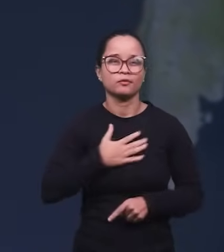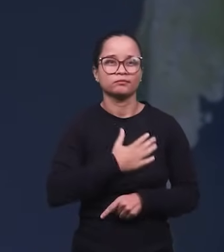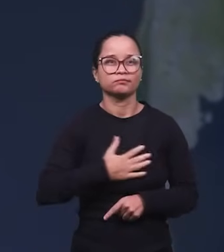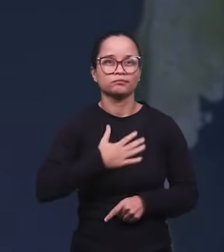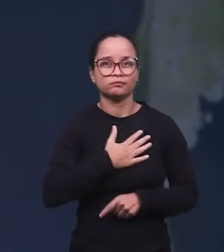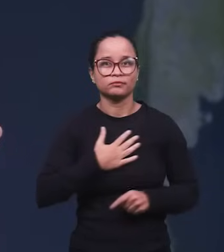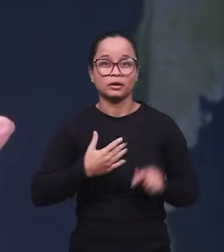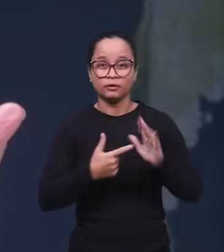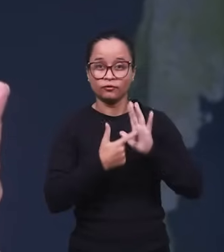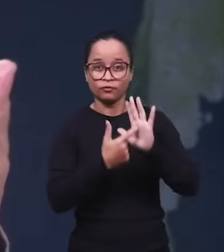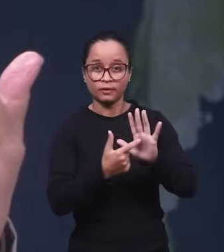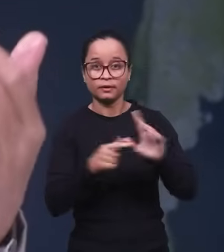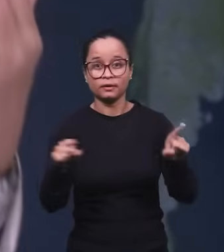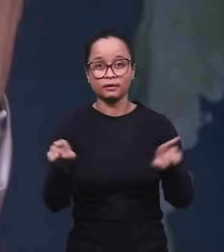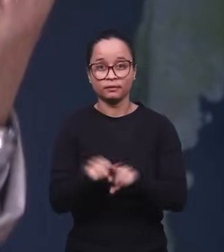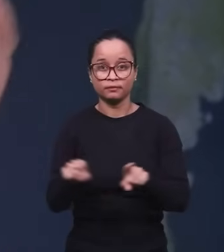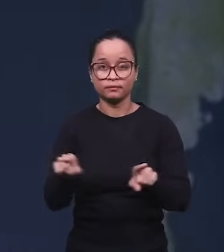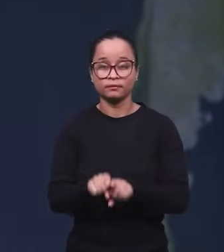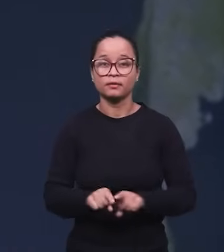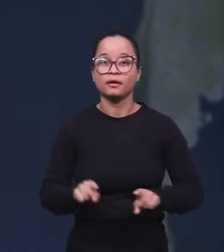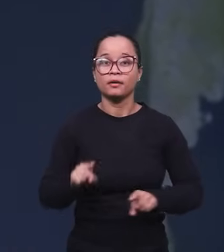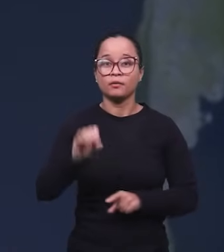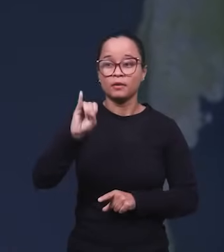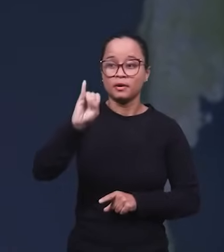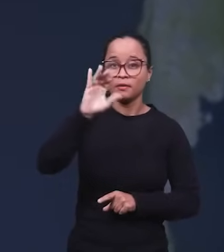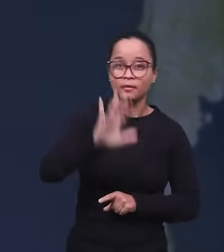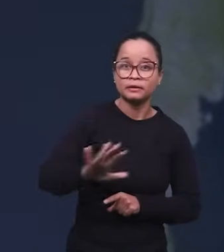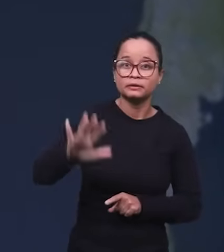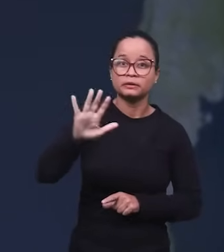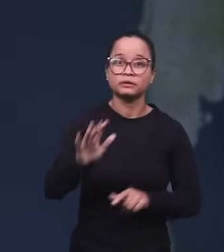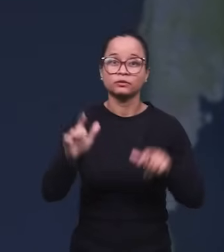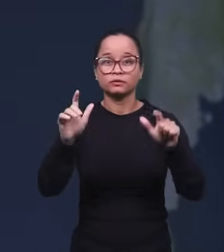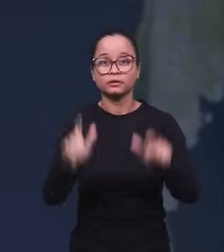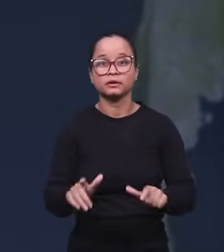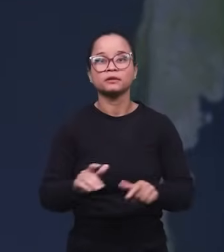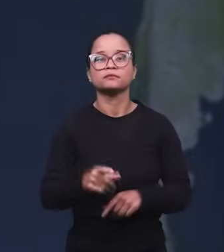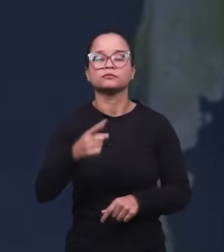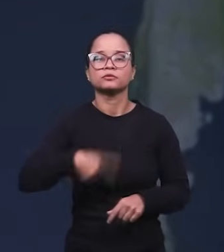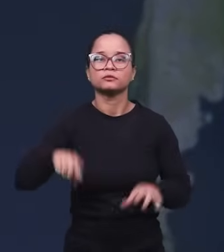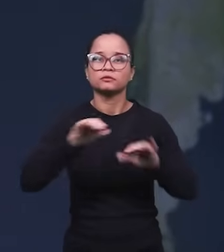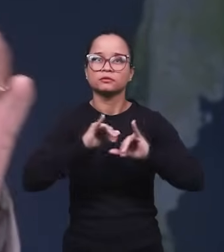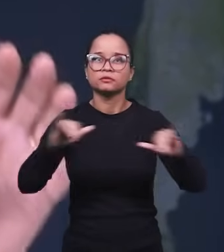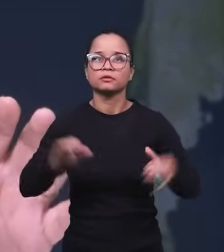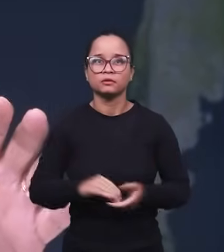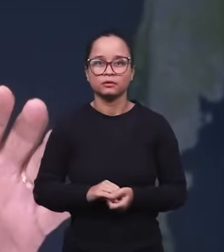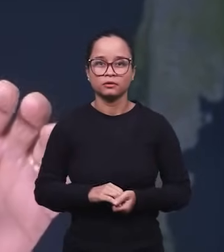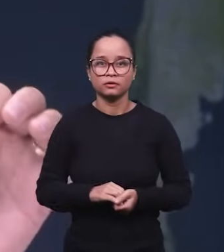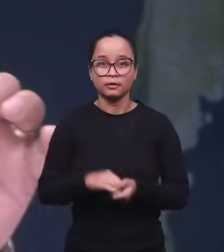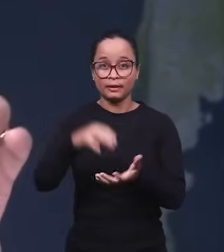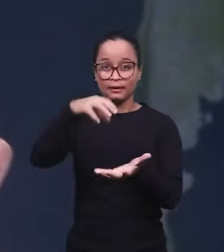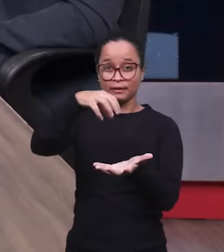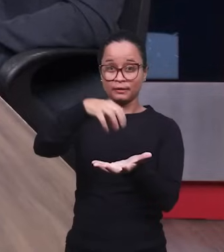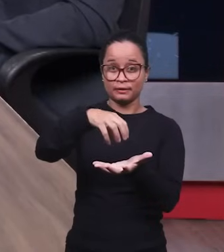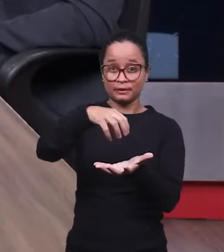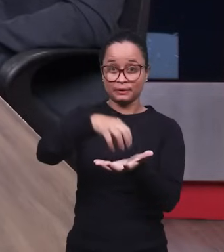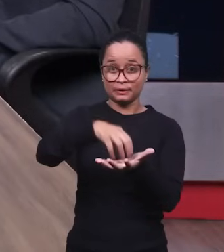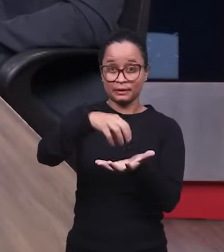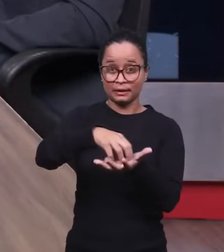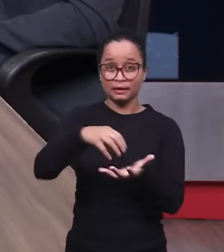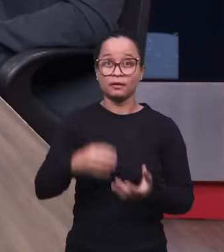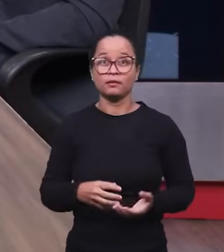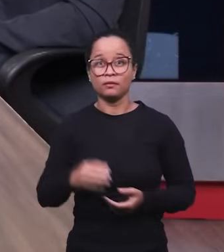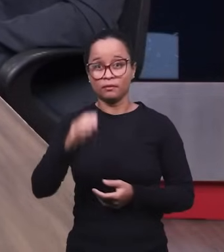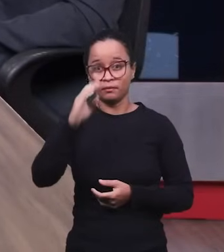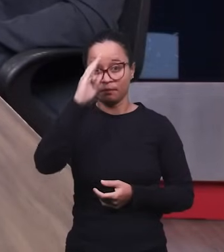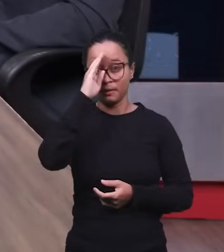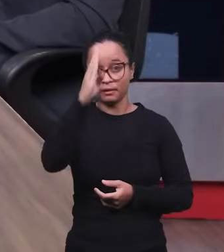E aí eu gostaria de mostrar aqui uma foto do nosso local que nós chamamos de Central Master, ou